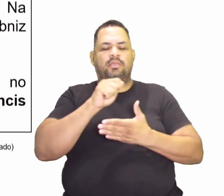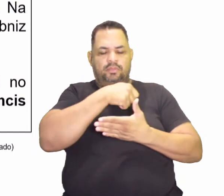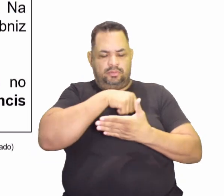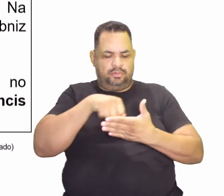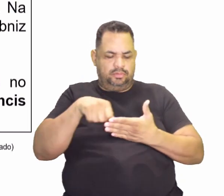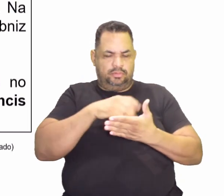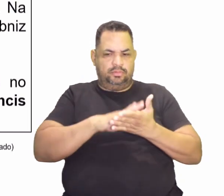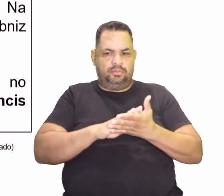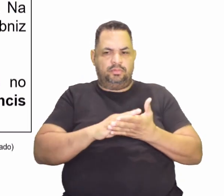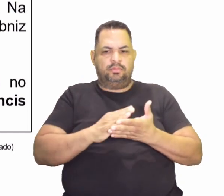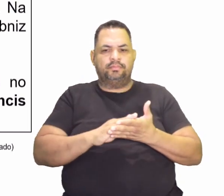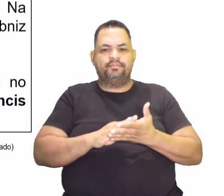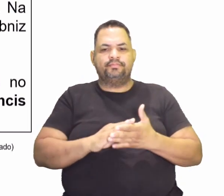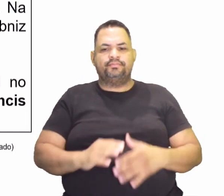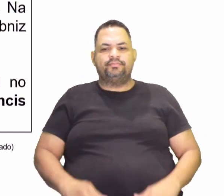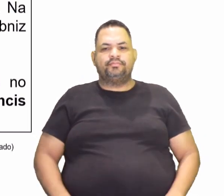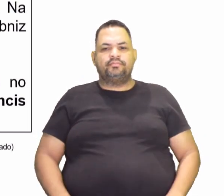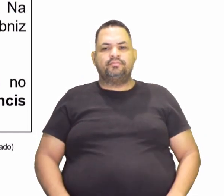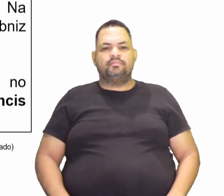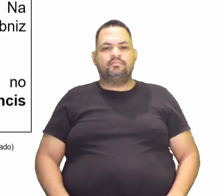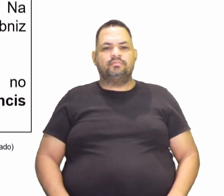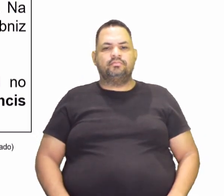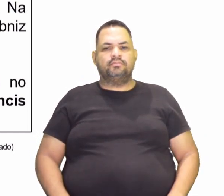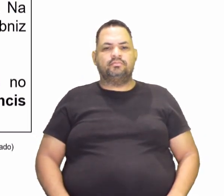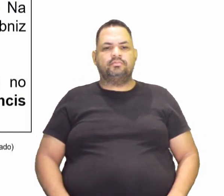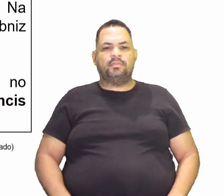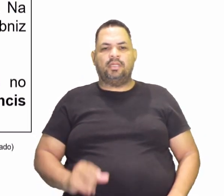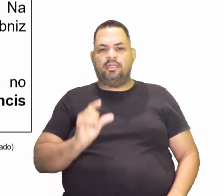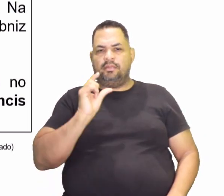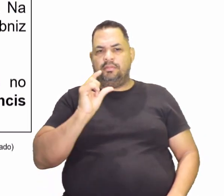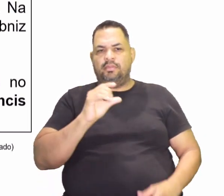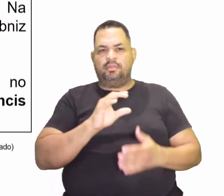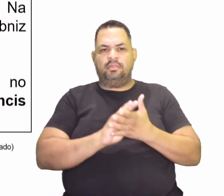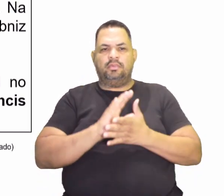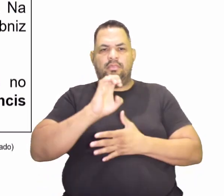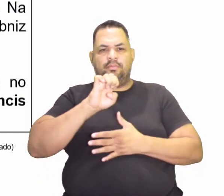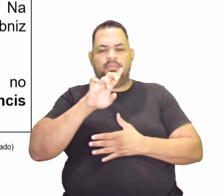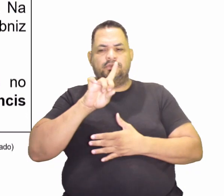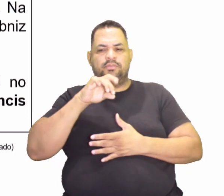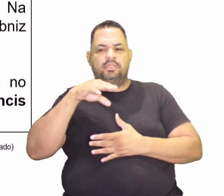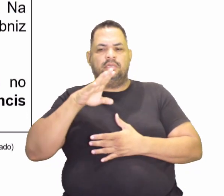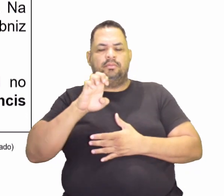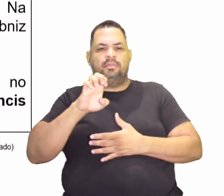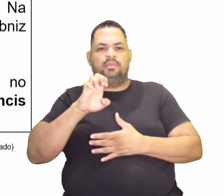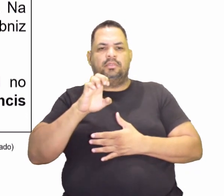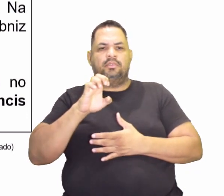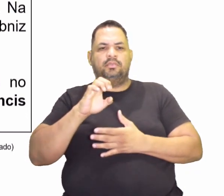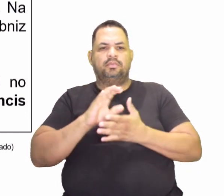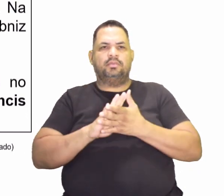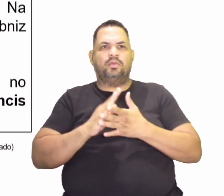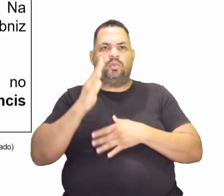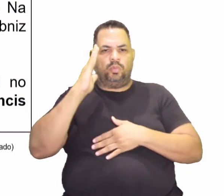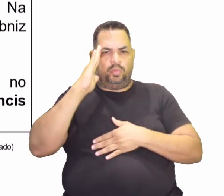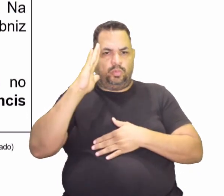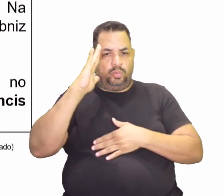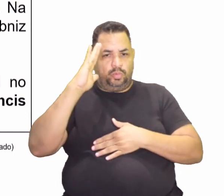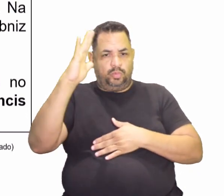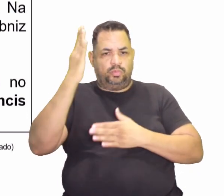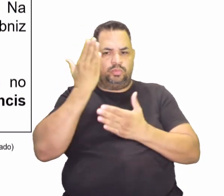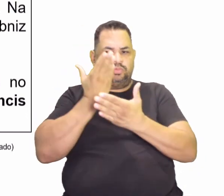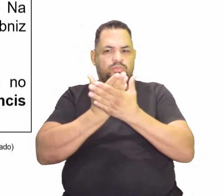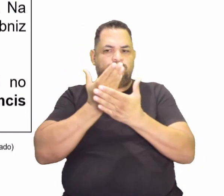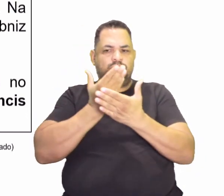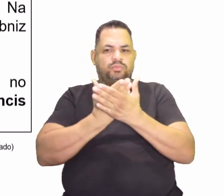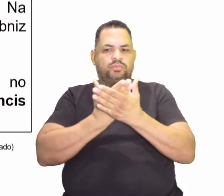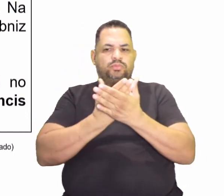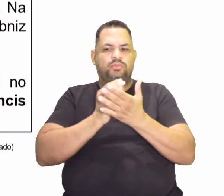diário ou diário de bordo, essa palavra, episteme. né? Epistemologia, que é o estudo,